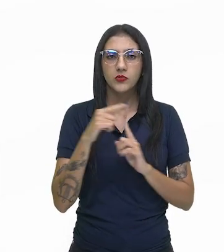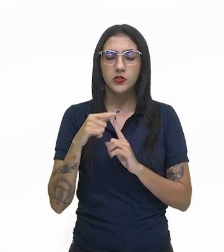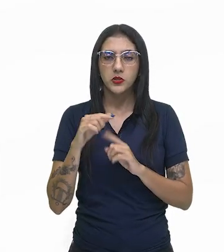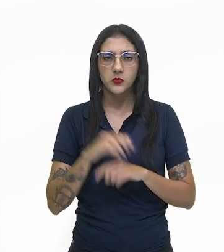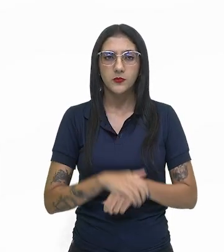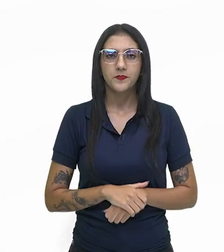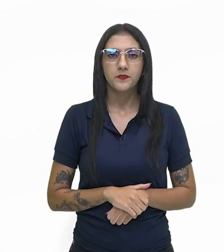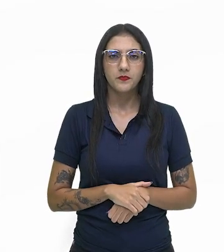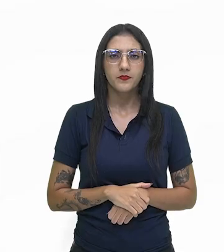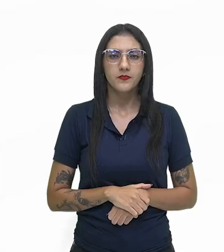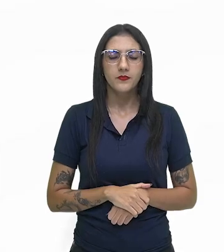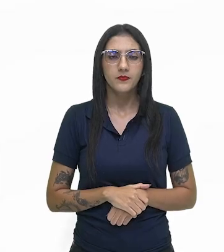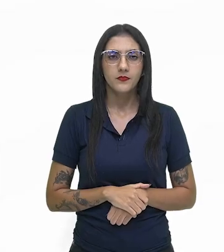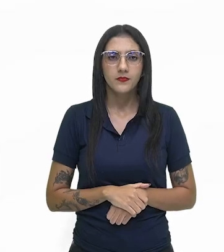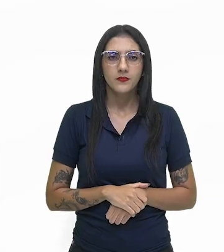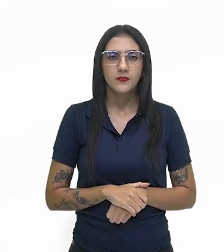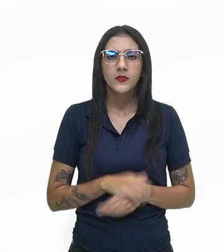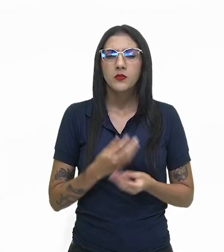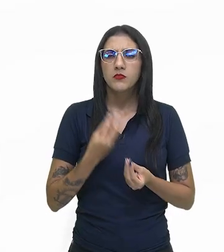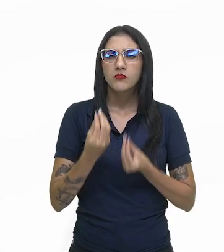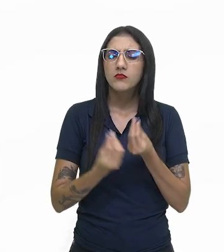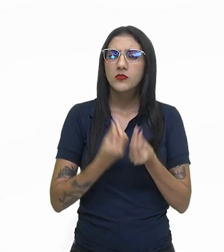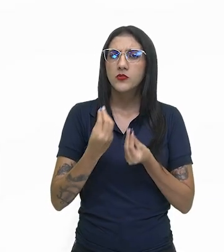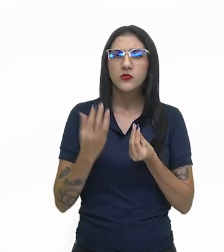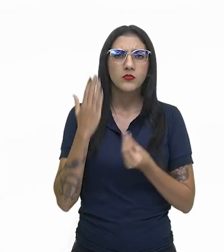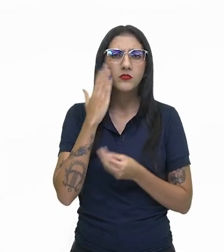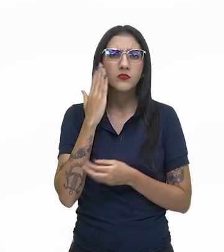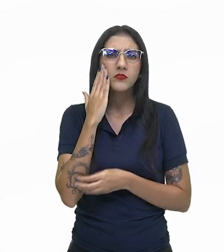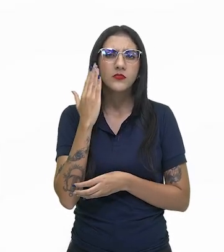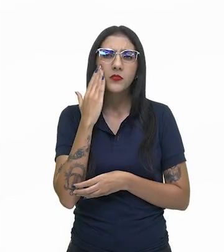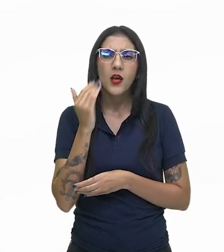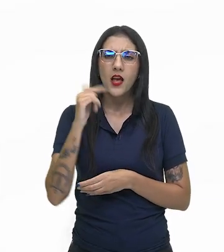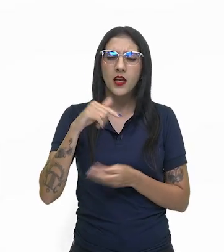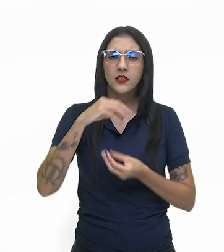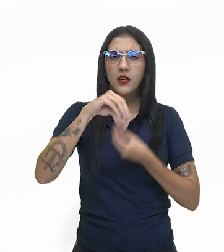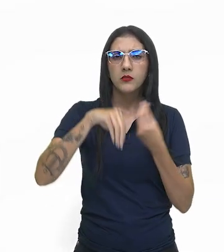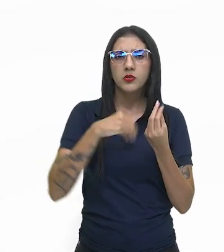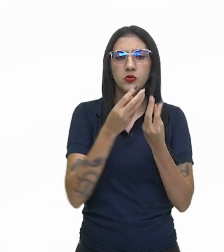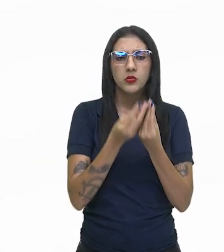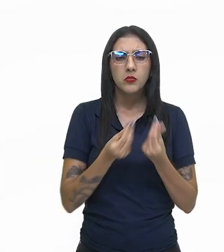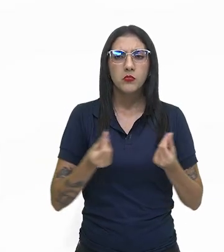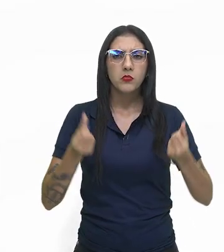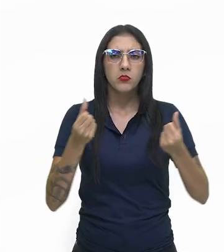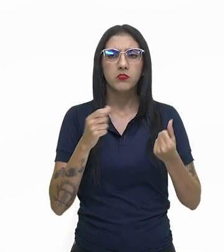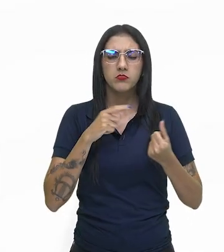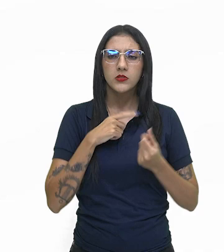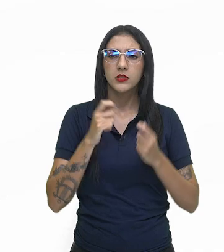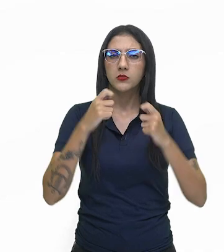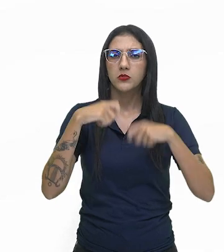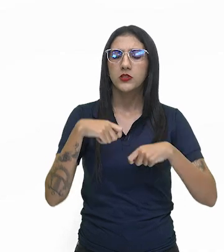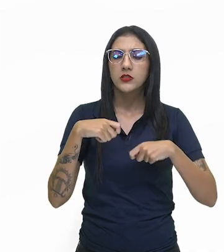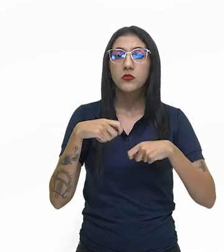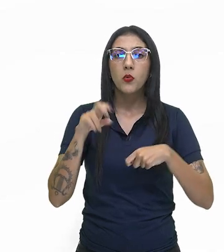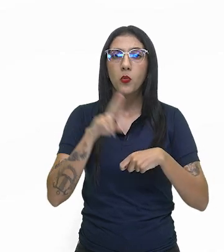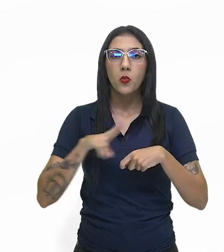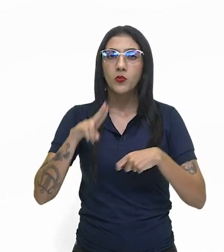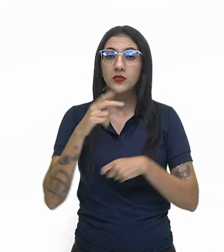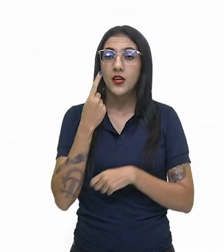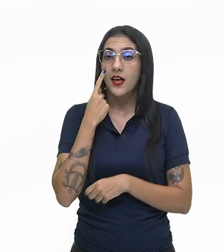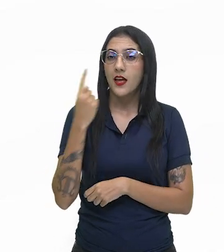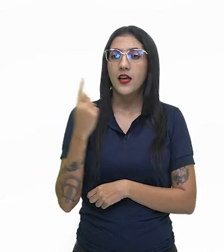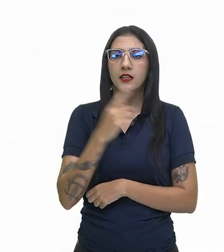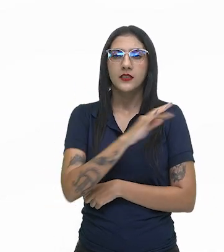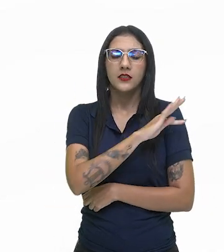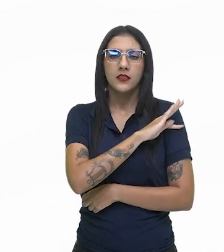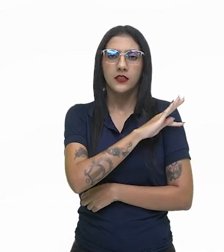os componentes dessa mistura homogênea, para utilizar a destilação